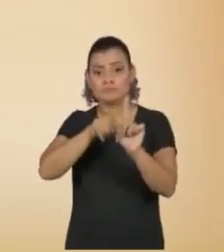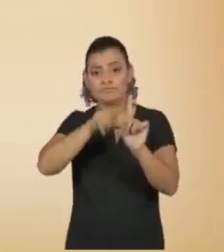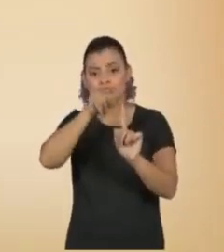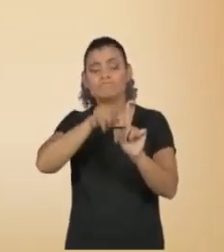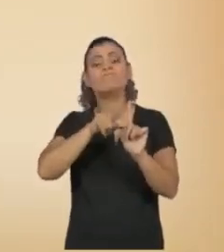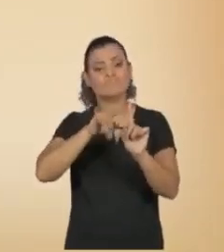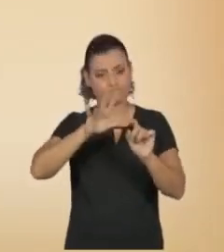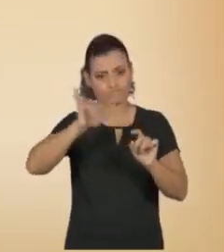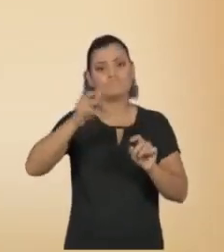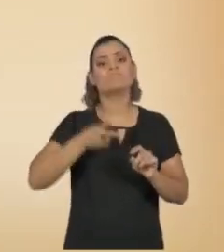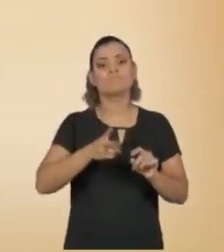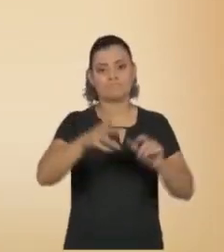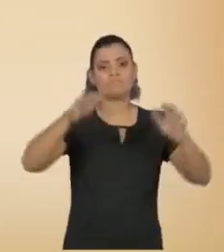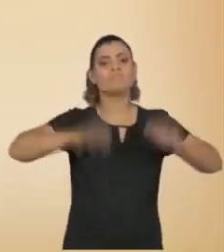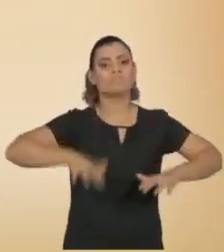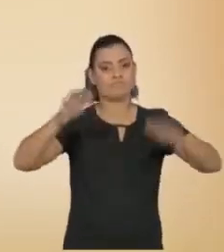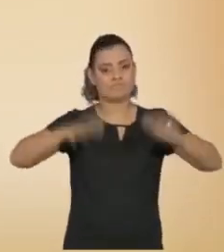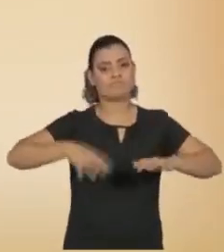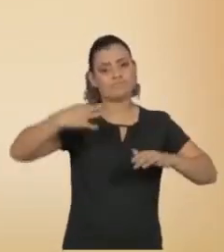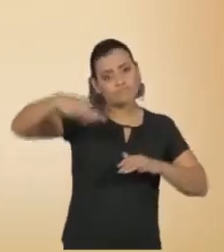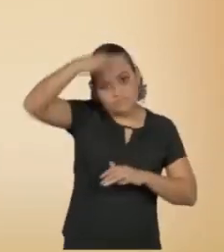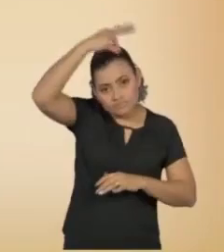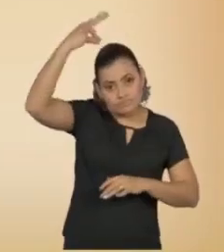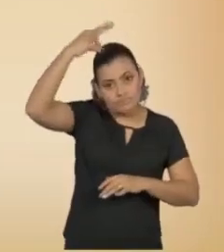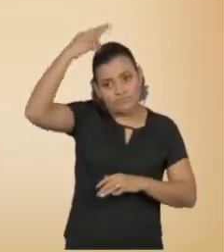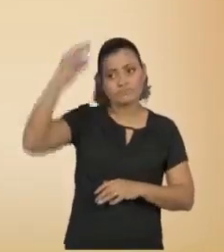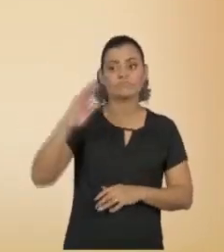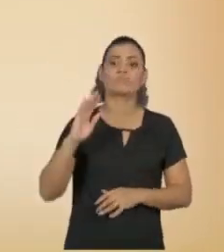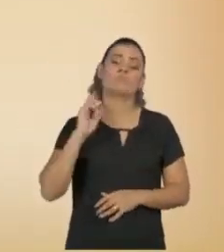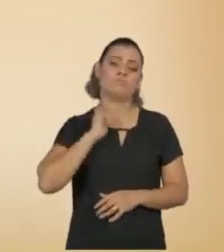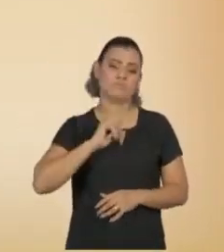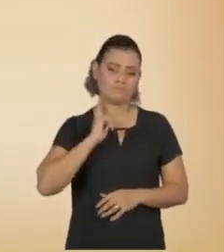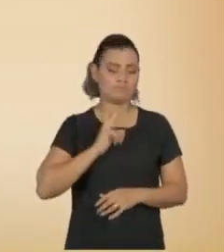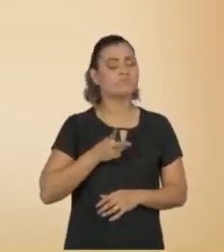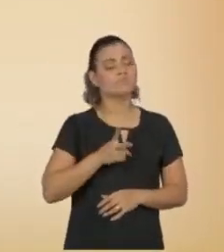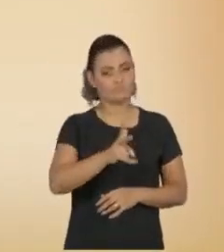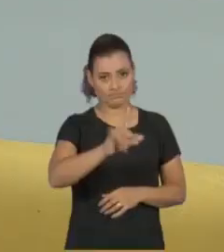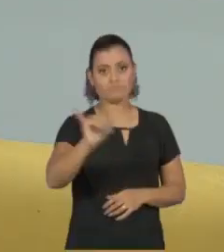grandes volumes de chuva nos 2 estados até o final desta semana.